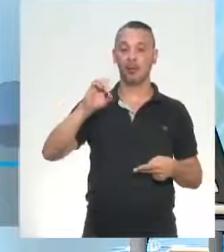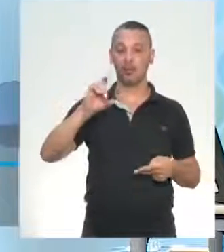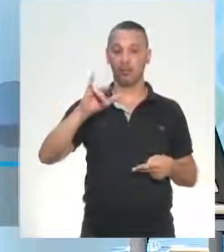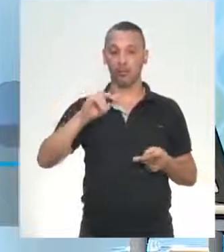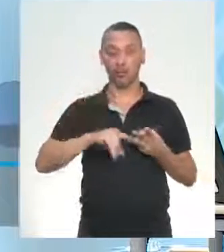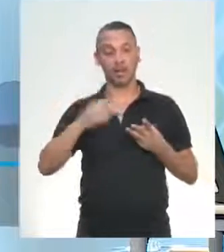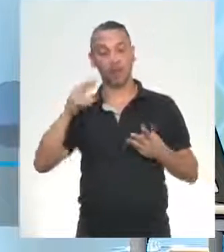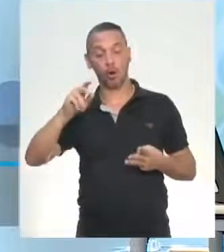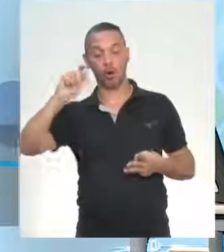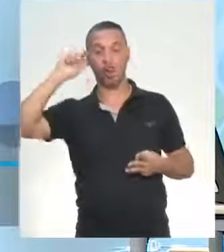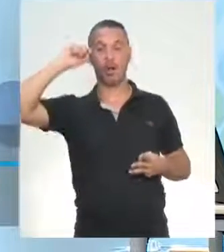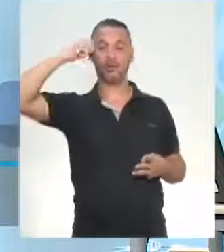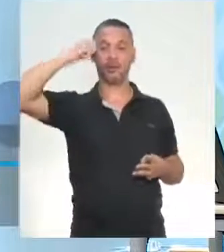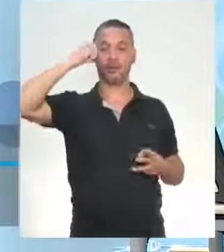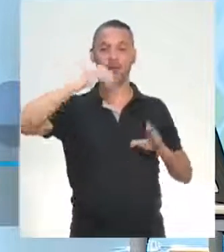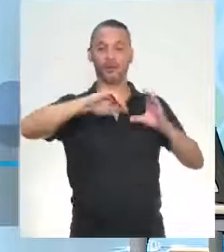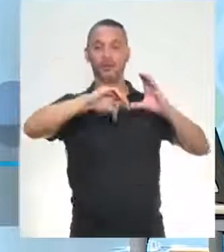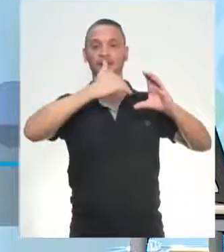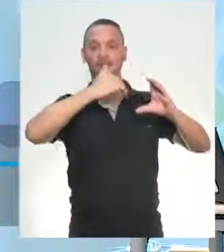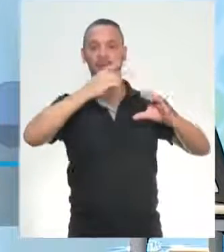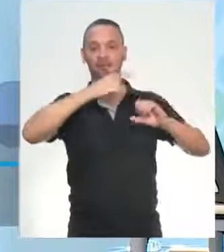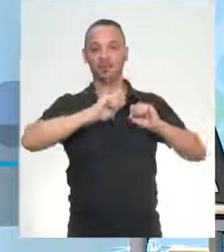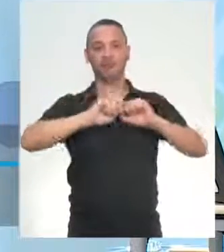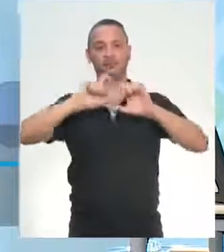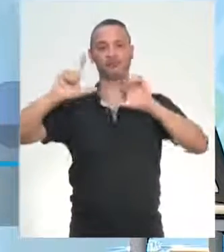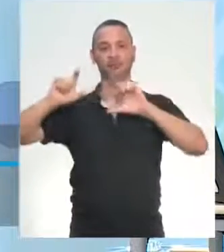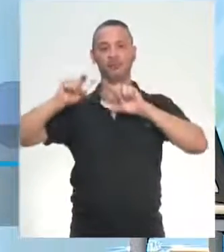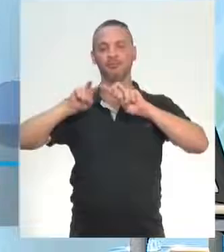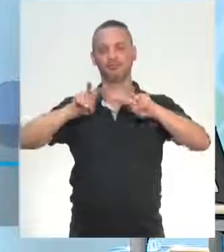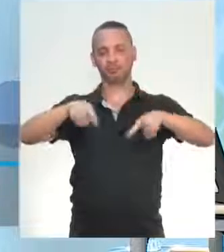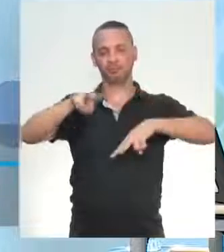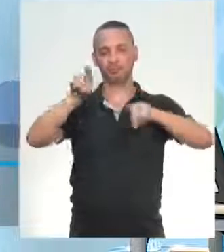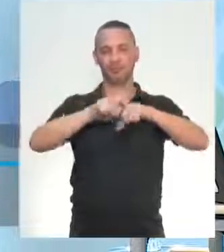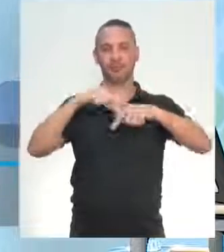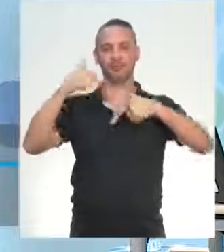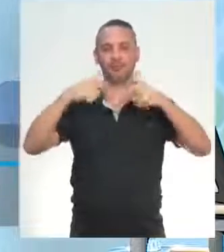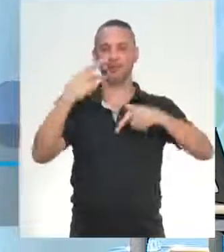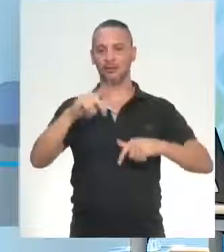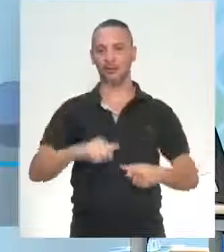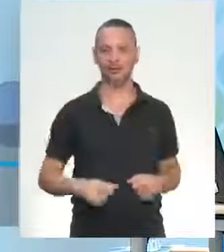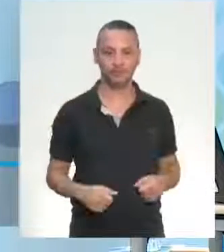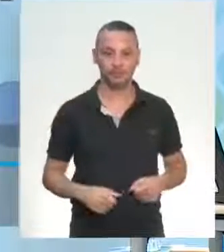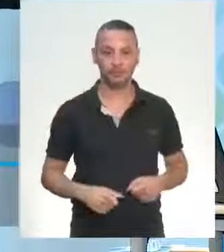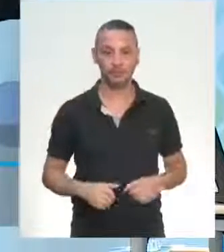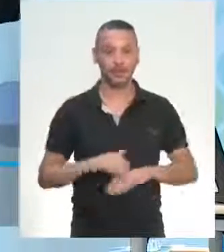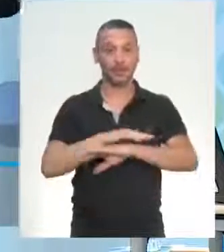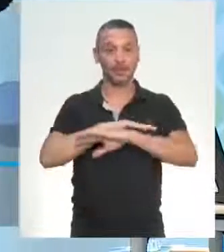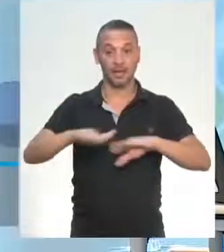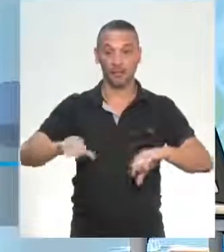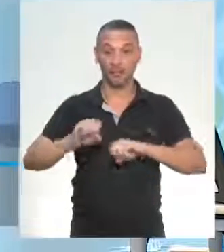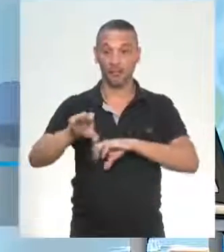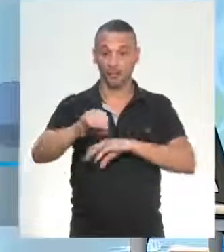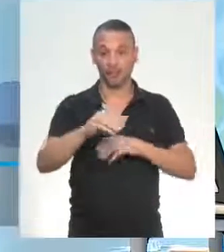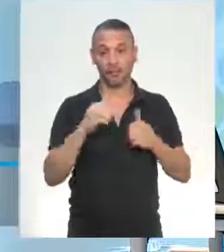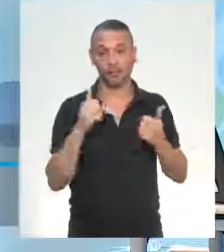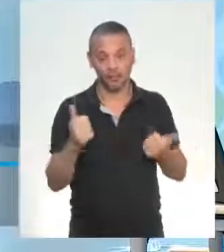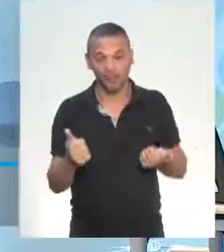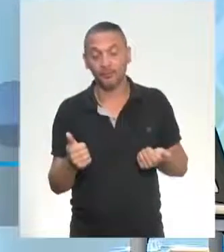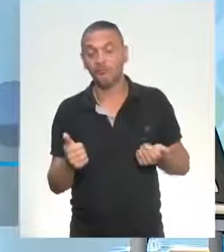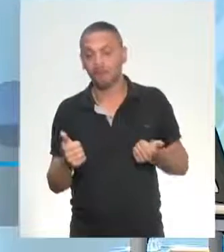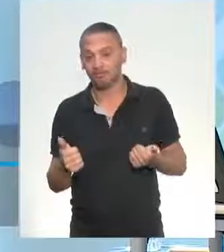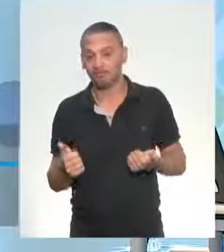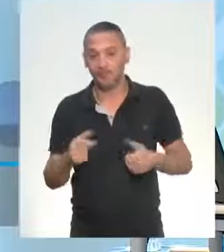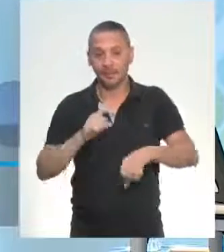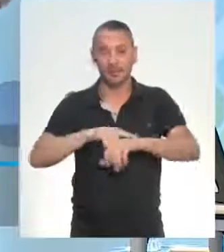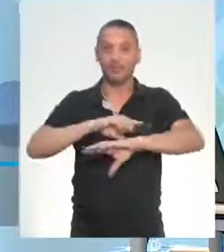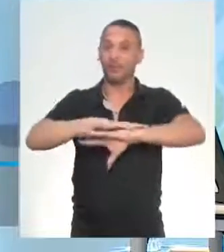e nos mande para que nós possamos publicar o seu trabalho. Legal, galerinha? A aula está no fim, acabou, não